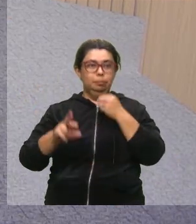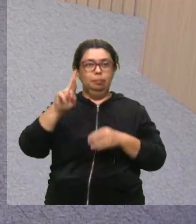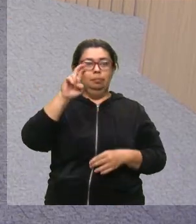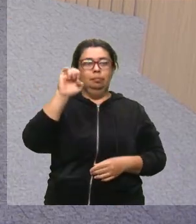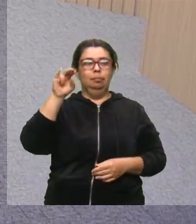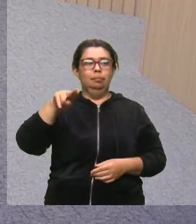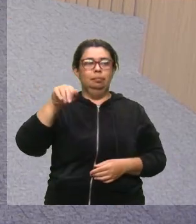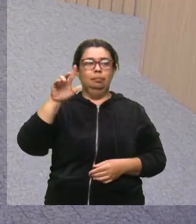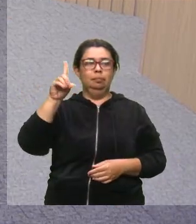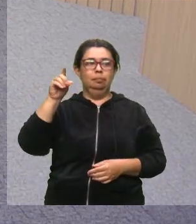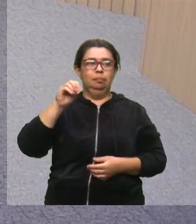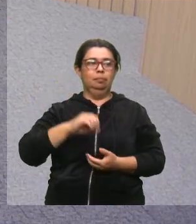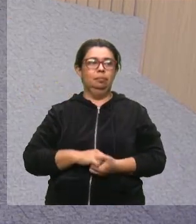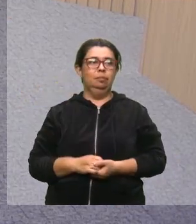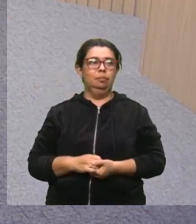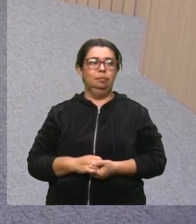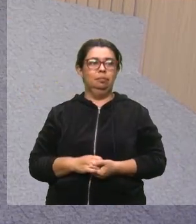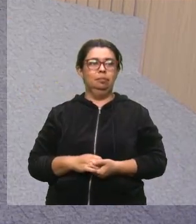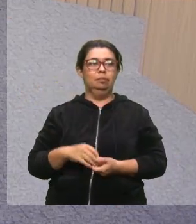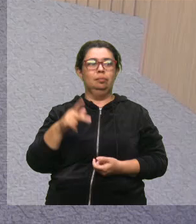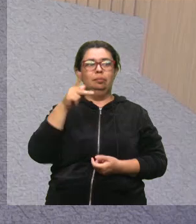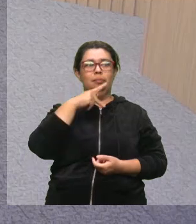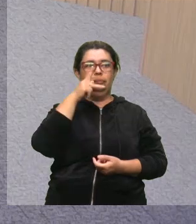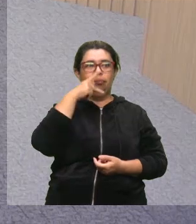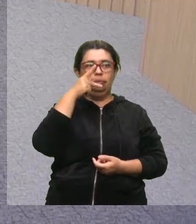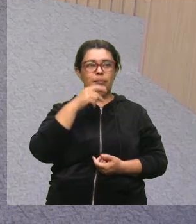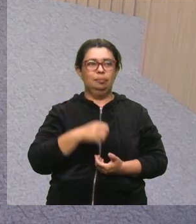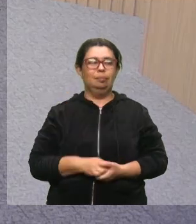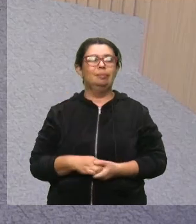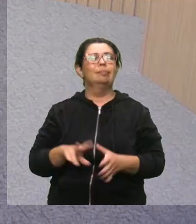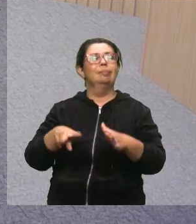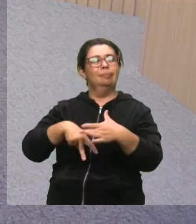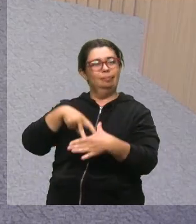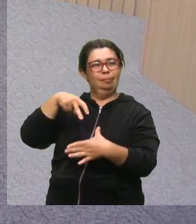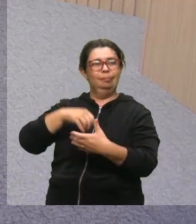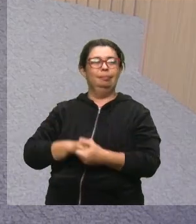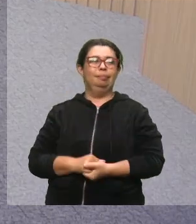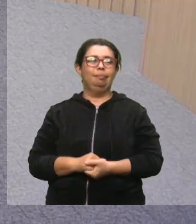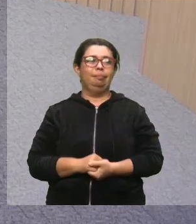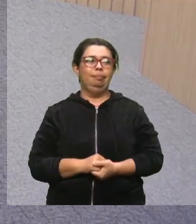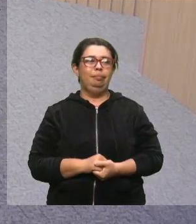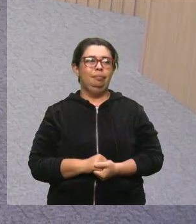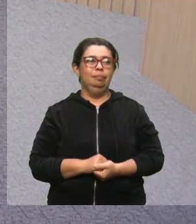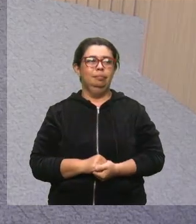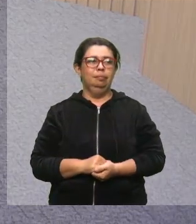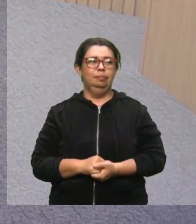Nunes para ocupar a tribuna da Câmara Municipal novamente, né, português?